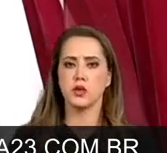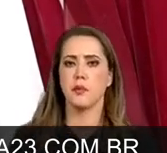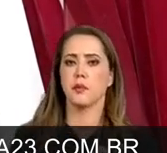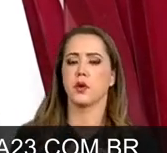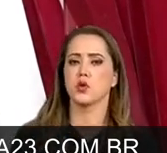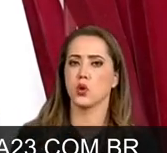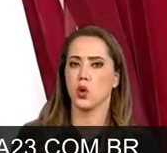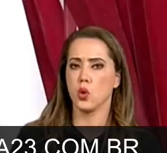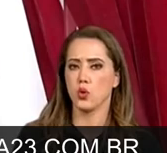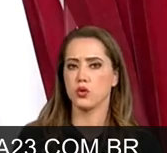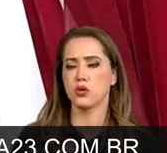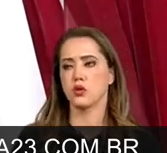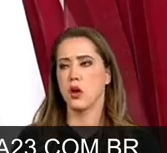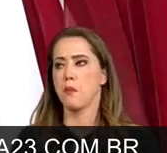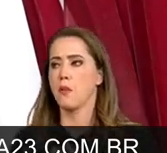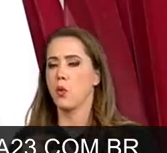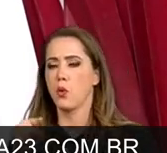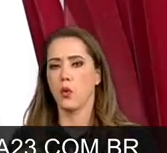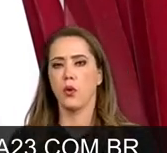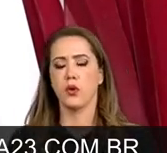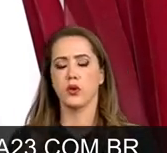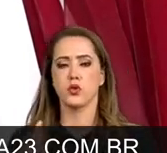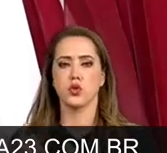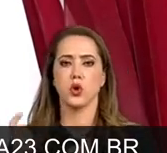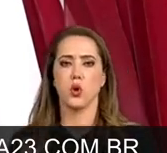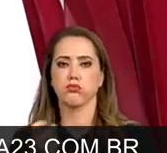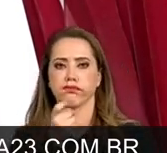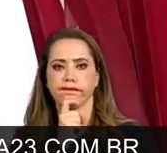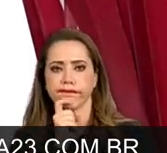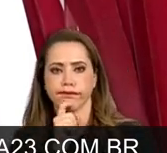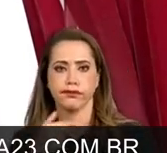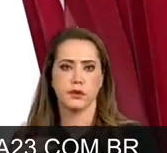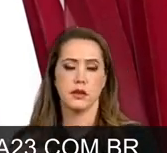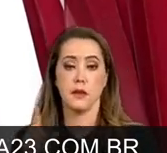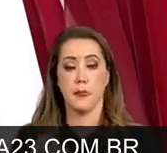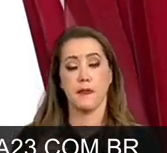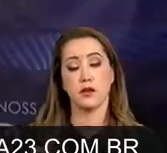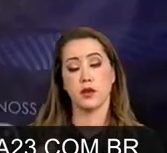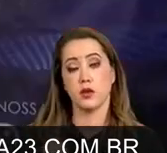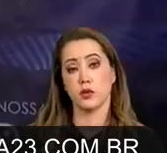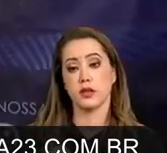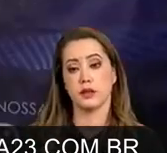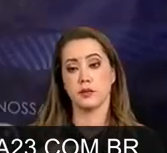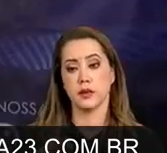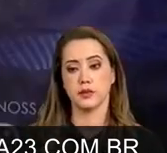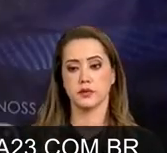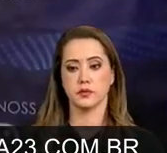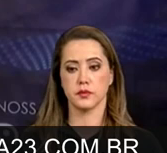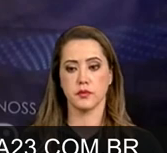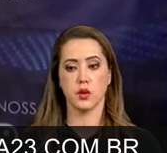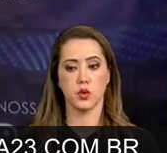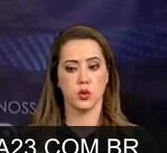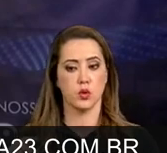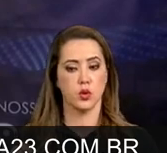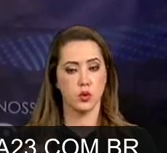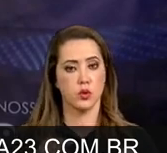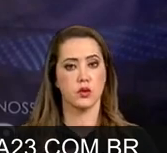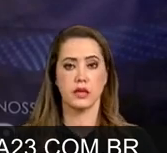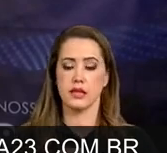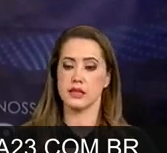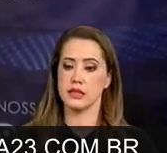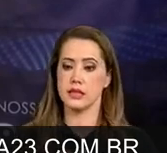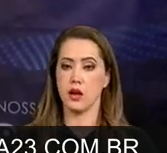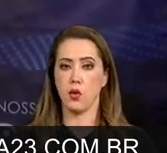loja, promotor de frios, promotor, vendedor, e são as áreas que nós contratamos prioritariamente. Na Agência de Recursos Humanos do Salomão,